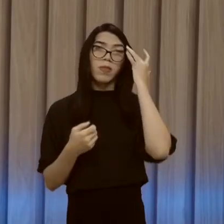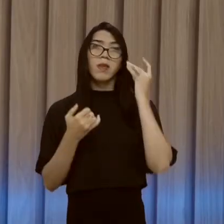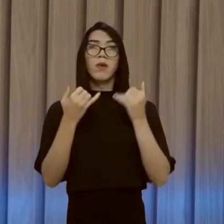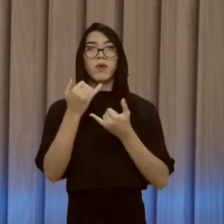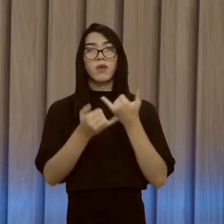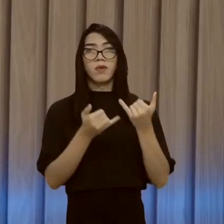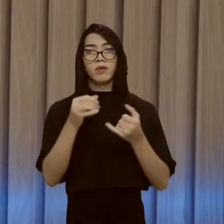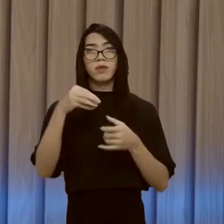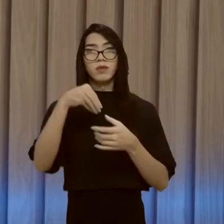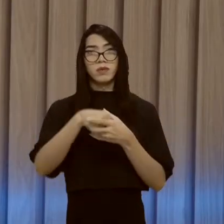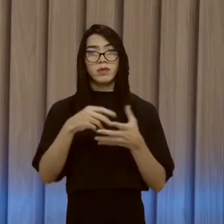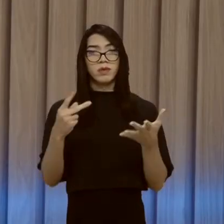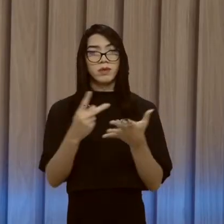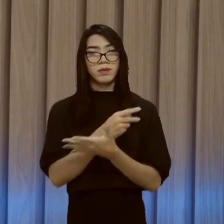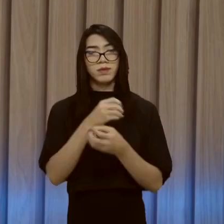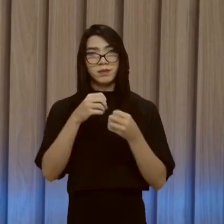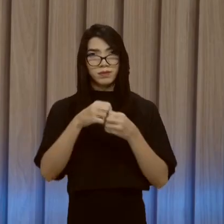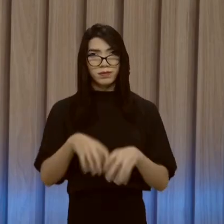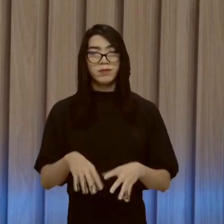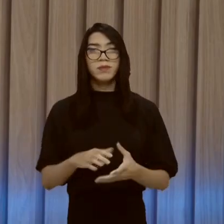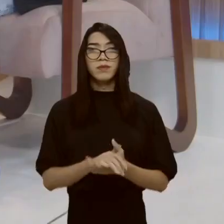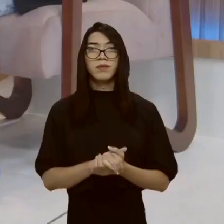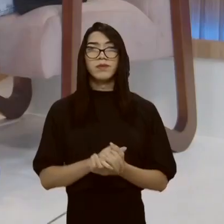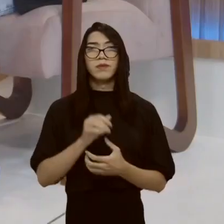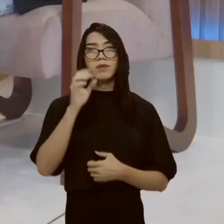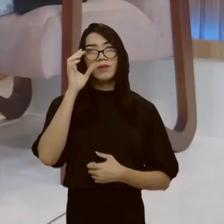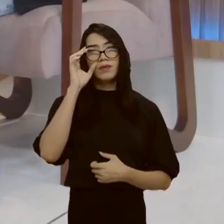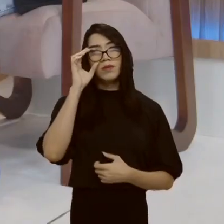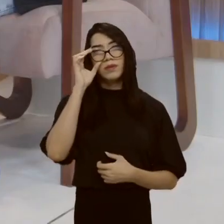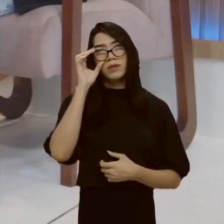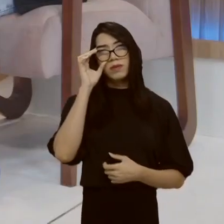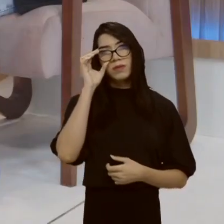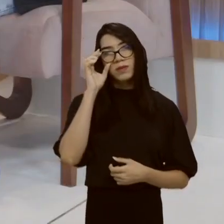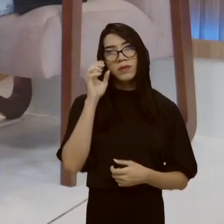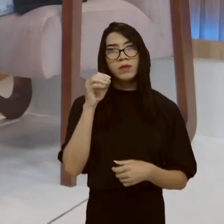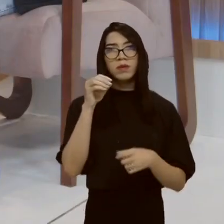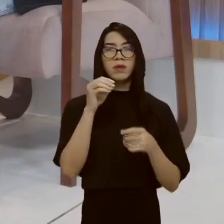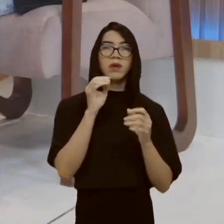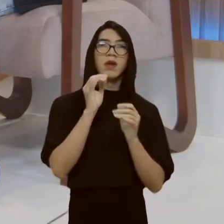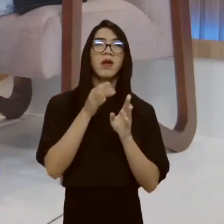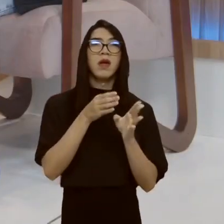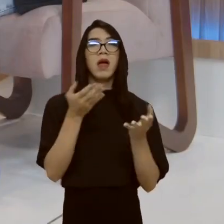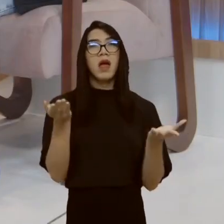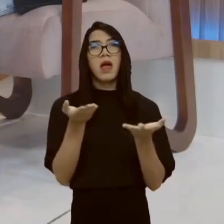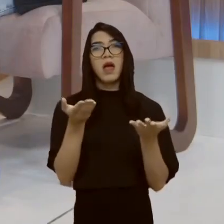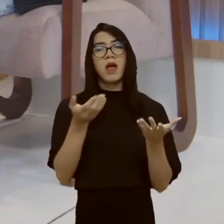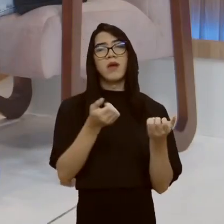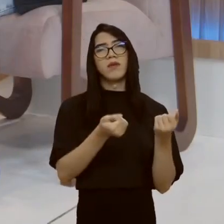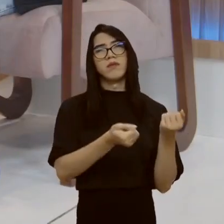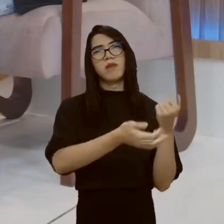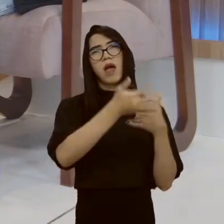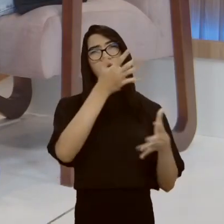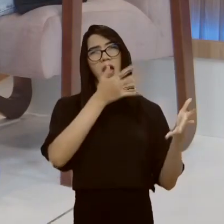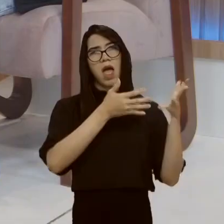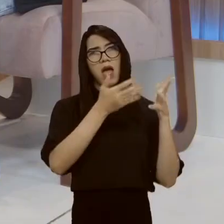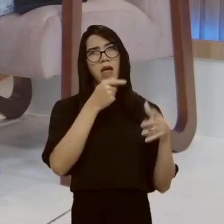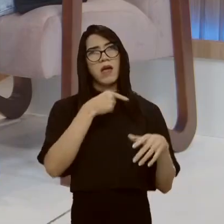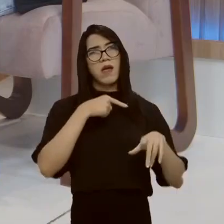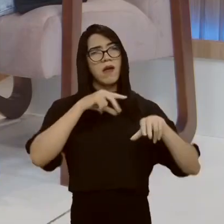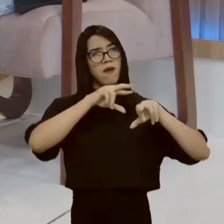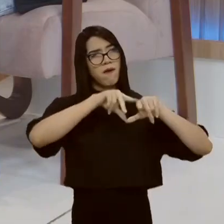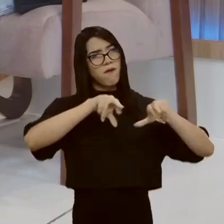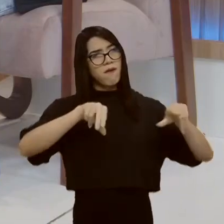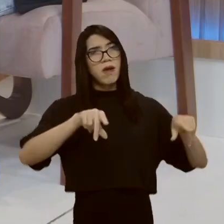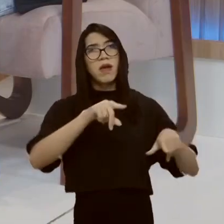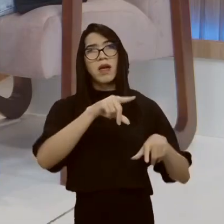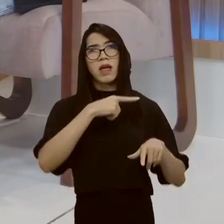nesse adolescente, né? E aí a gente, dentro desses relatos, gente, assim, são vários desdobramentos que ainda